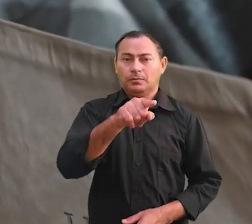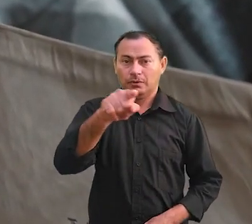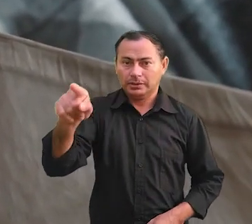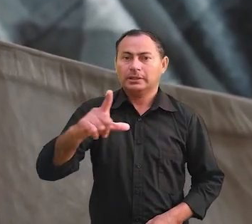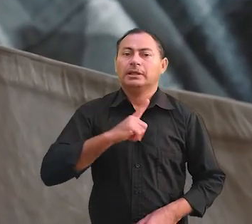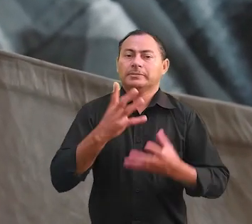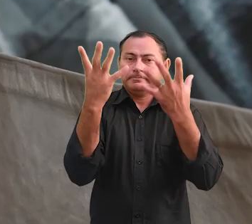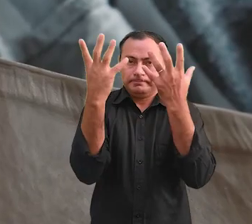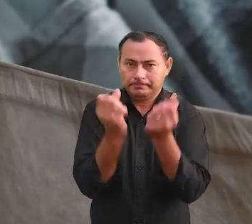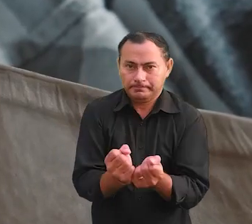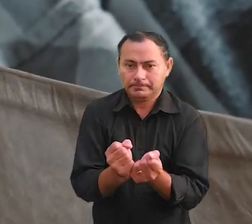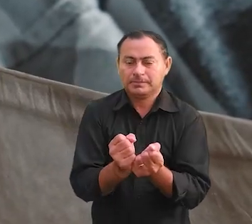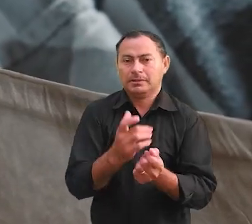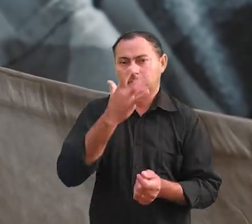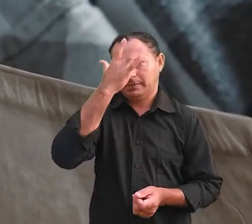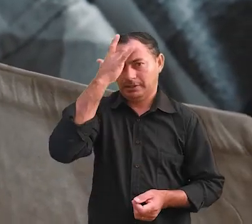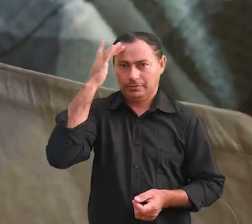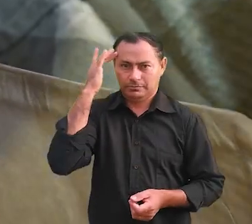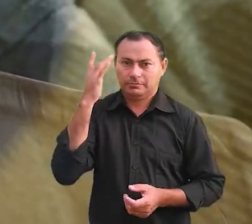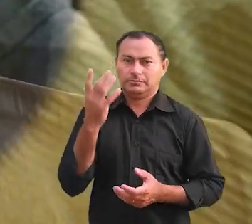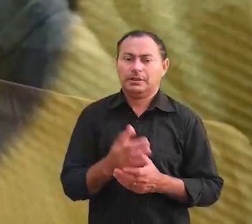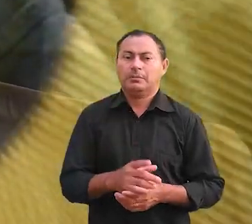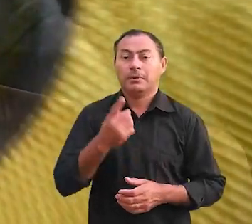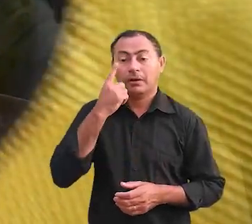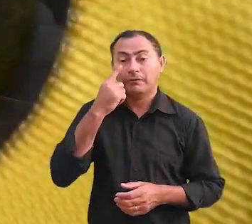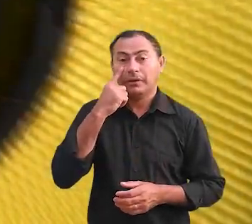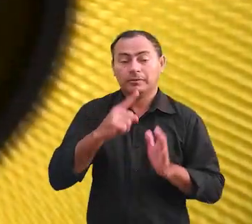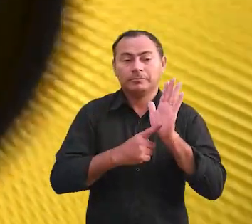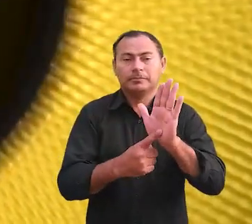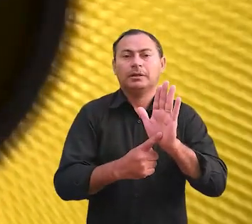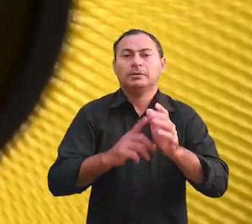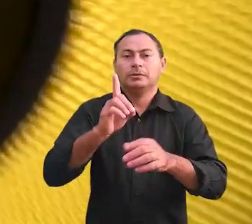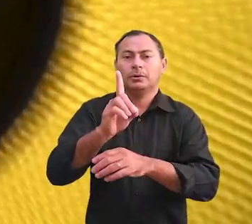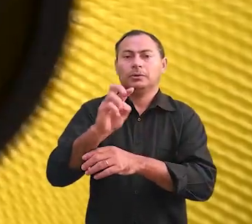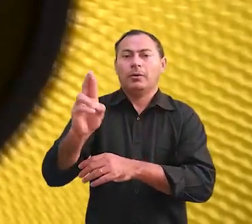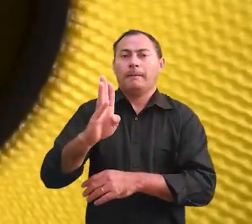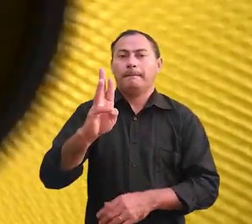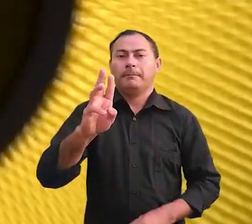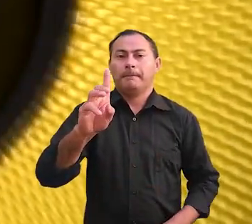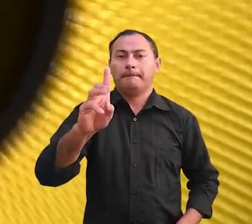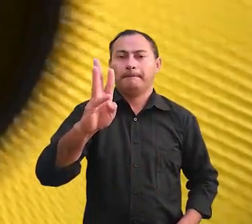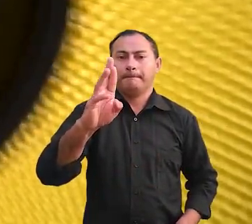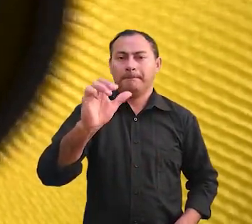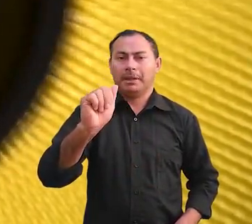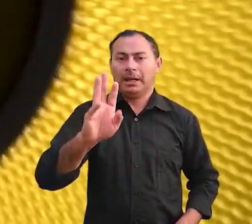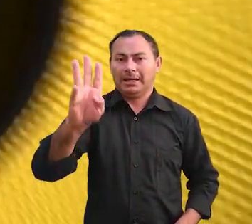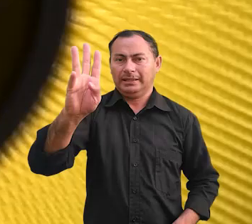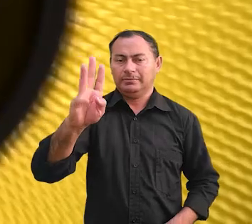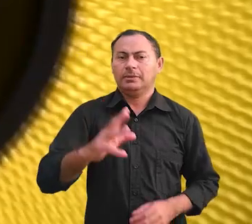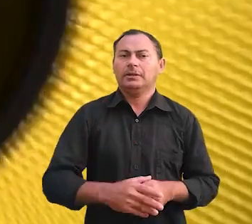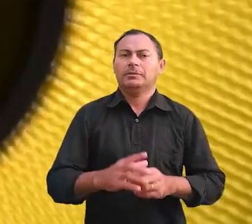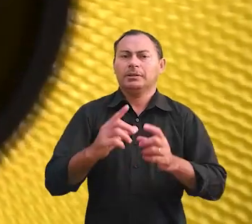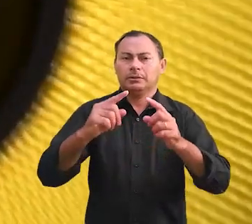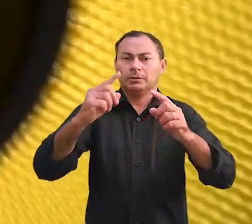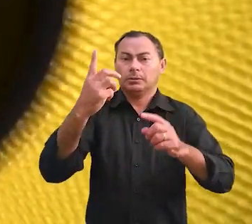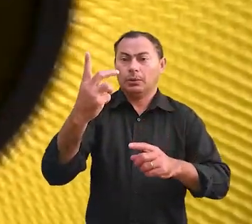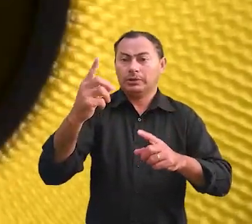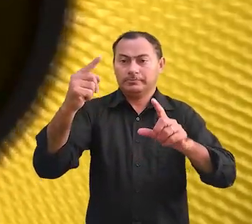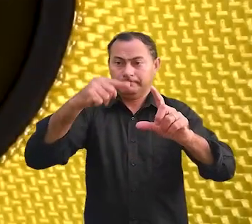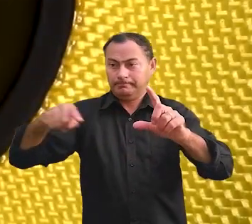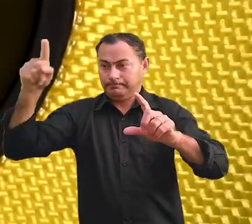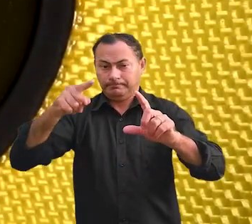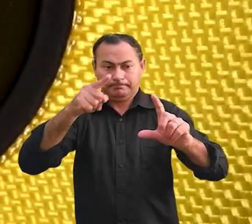você tem que aceitar alguém e vamos ver a ilustração do Dr bride imagine dois